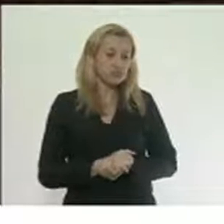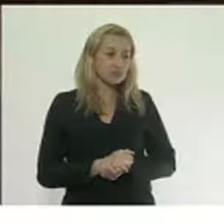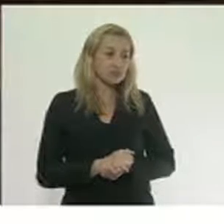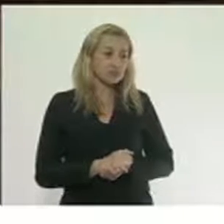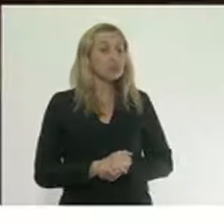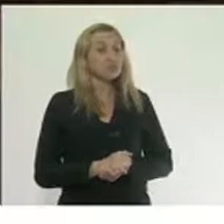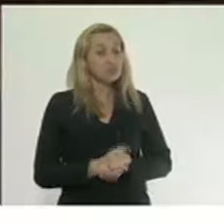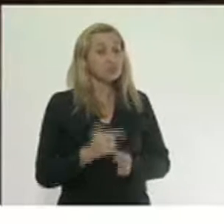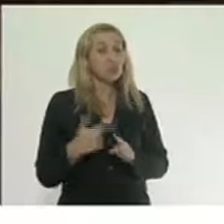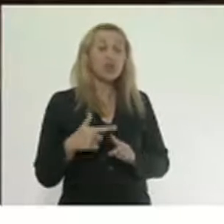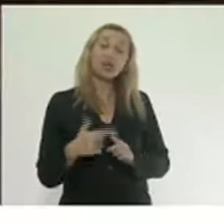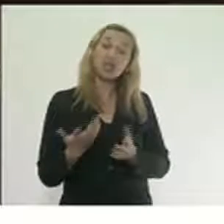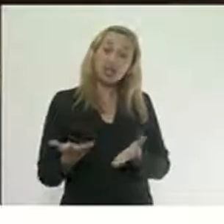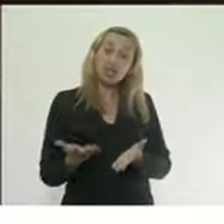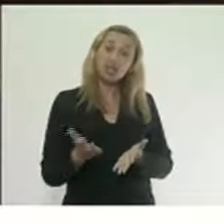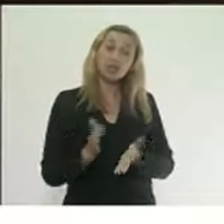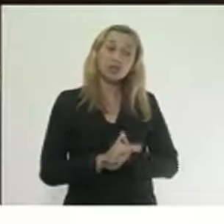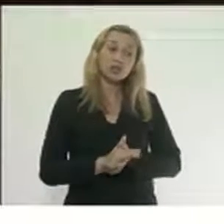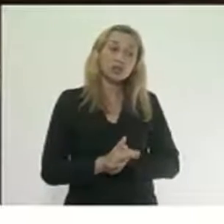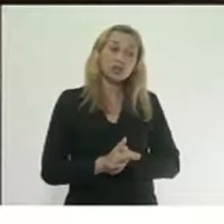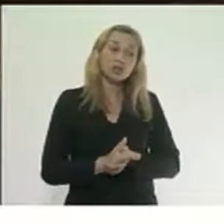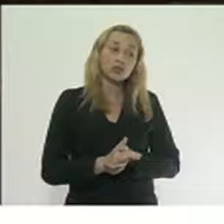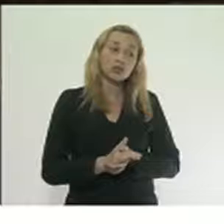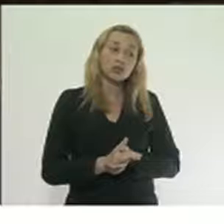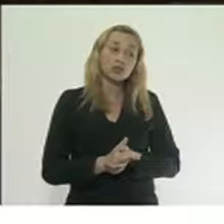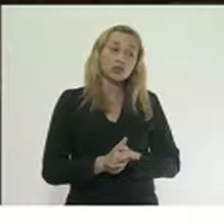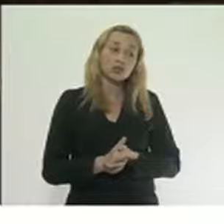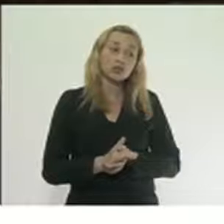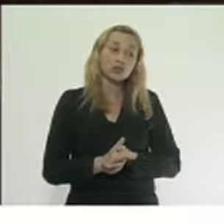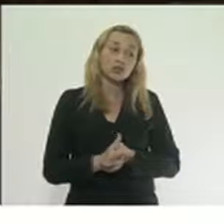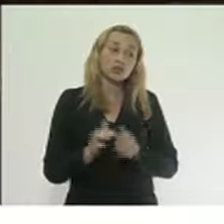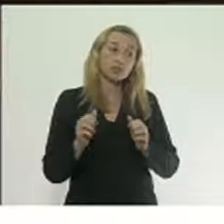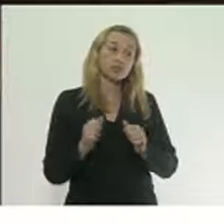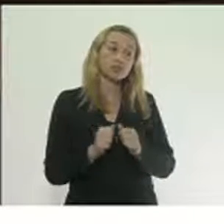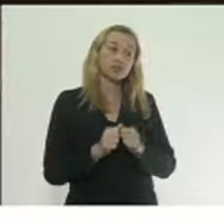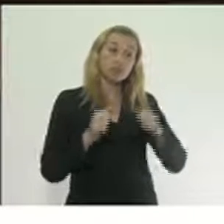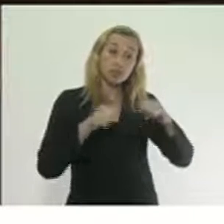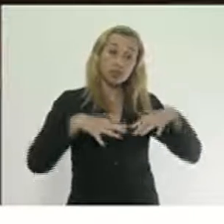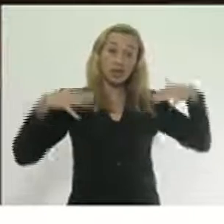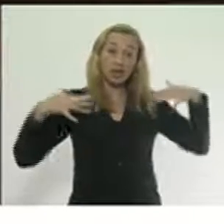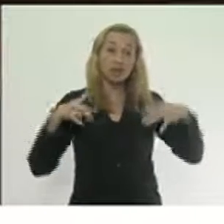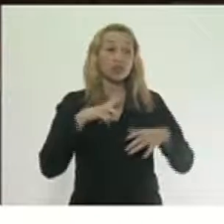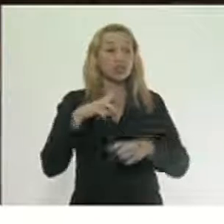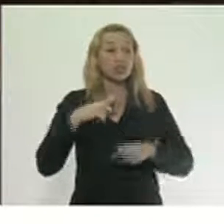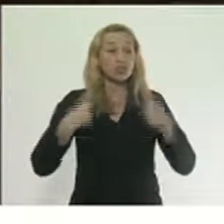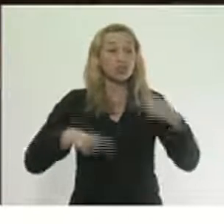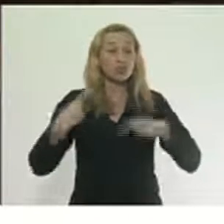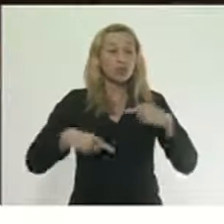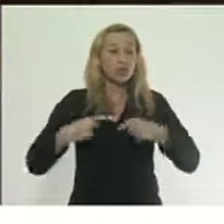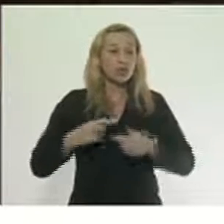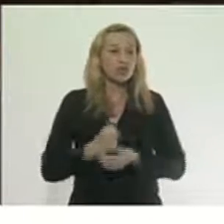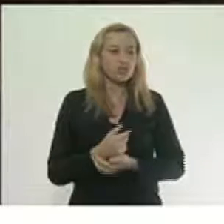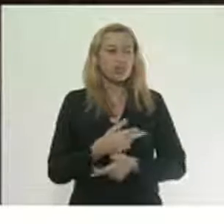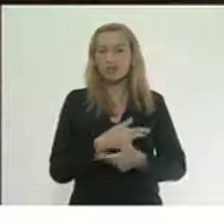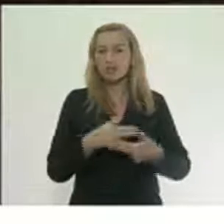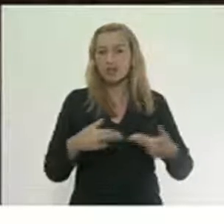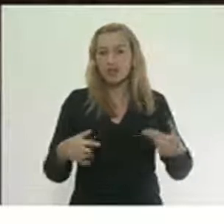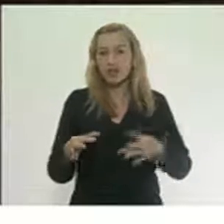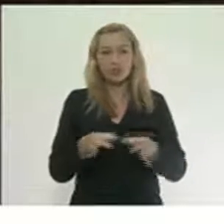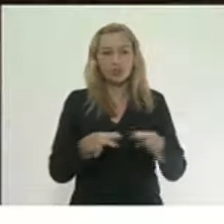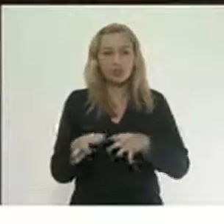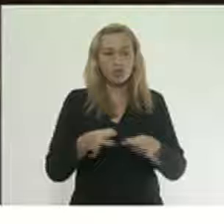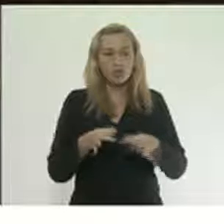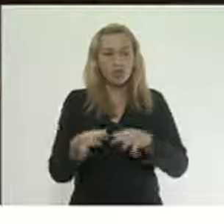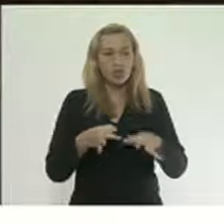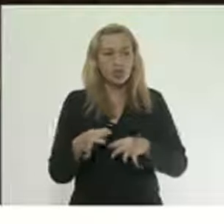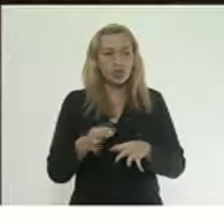Até porque no plenário tem havido discussões em torno de projetos ou